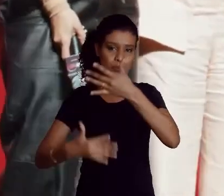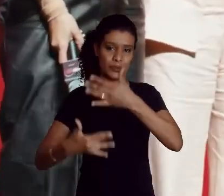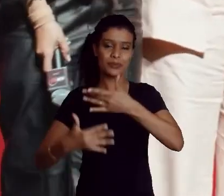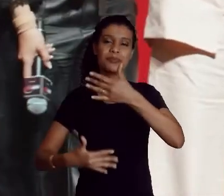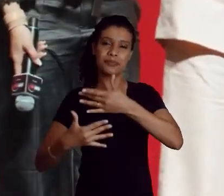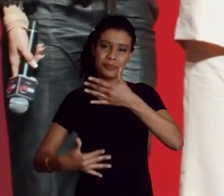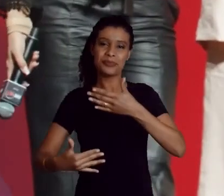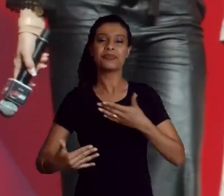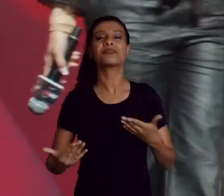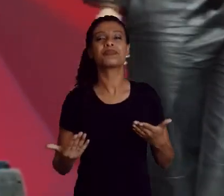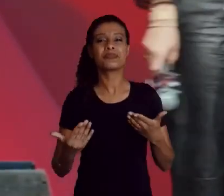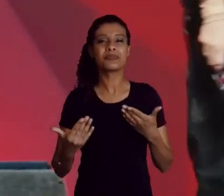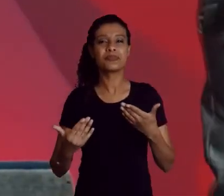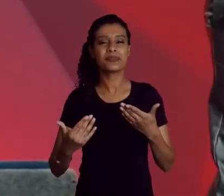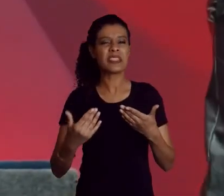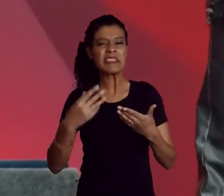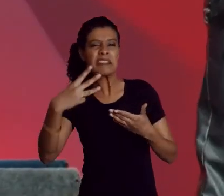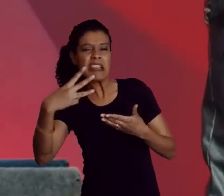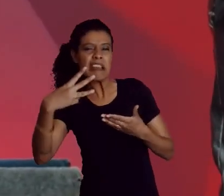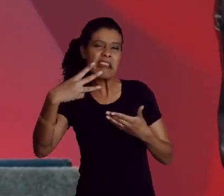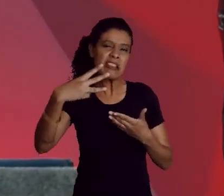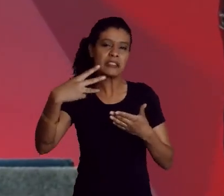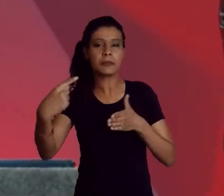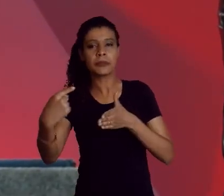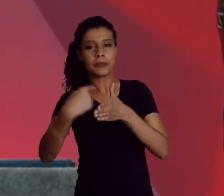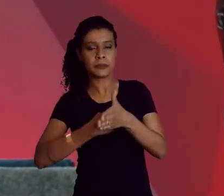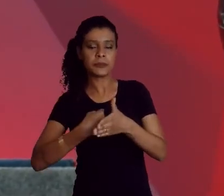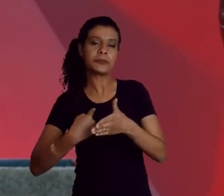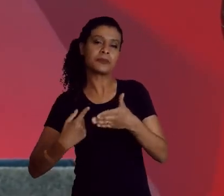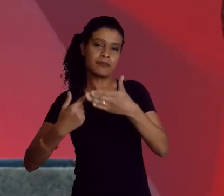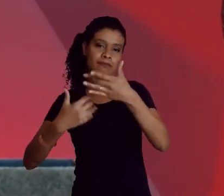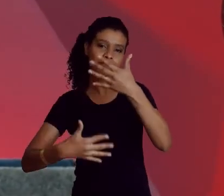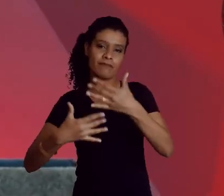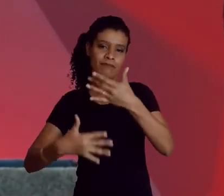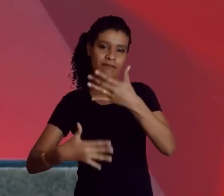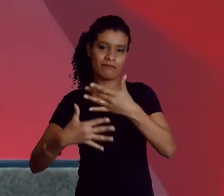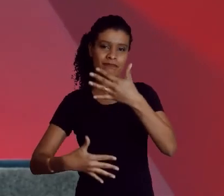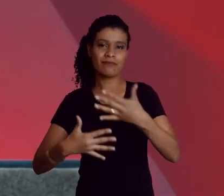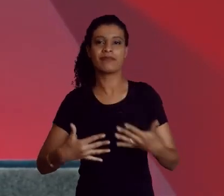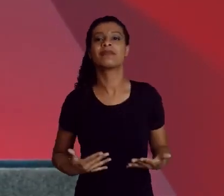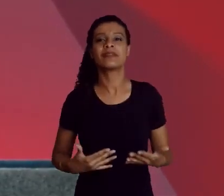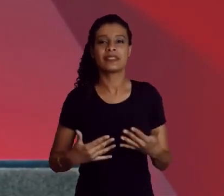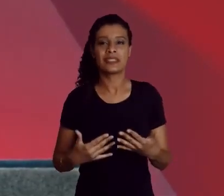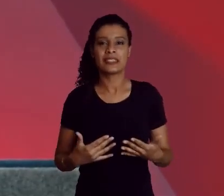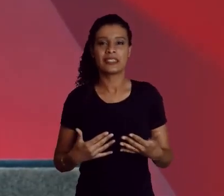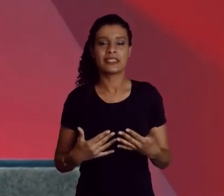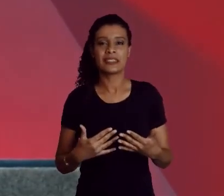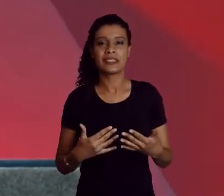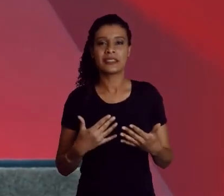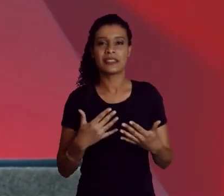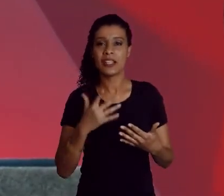pergunta. Manda umas 3 perguntinhas aí. Vamos escolher. Que deve ter um delay até chegar o áudio